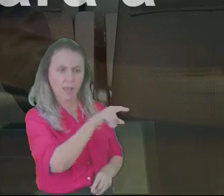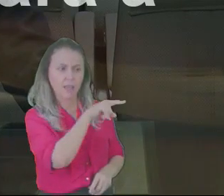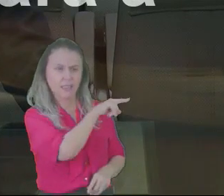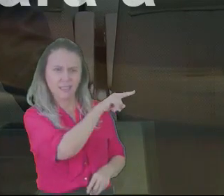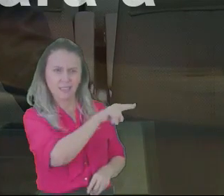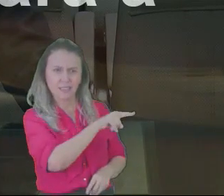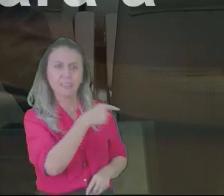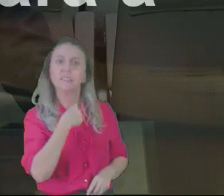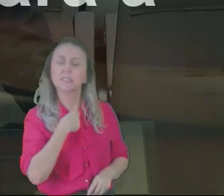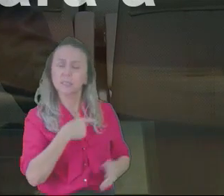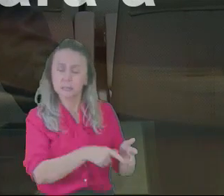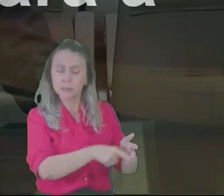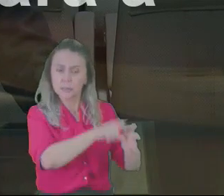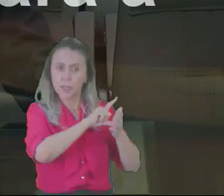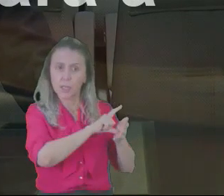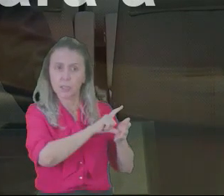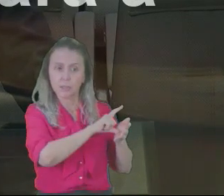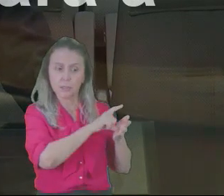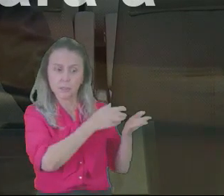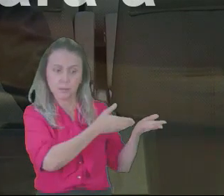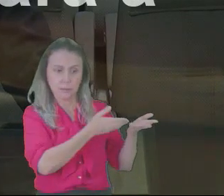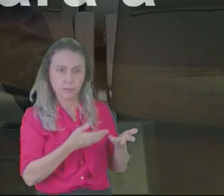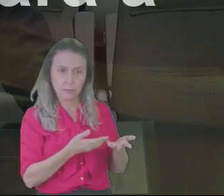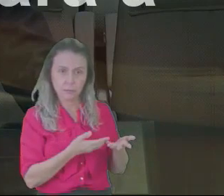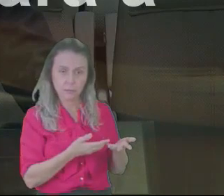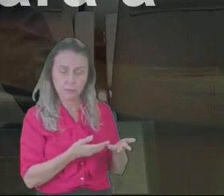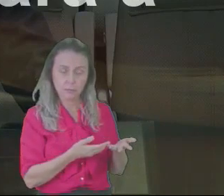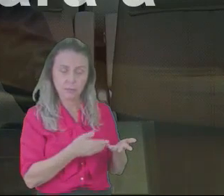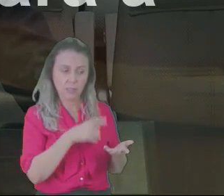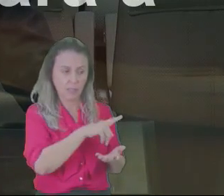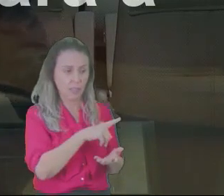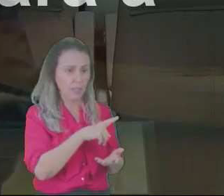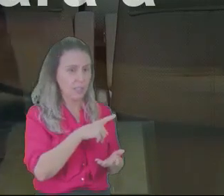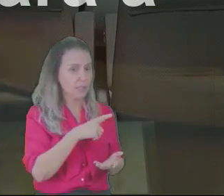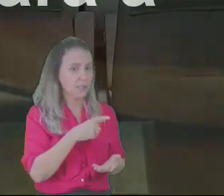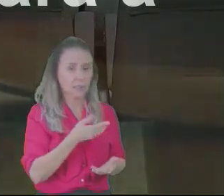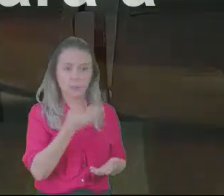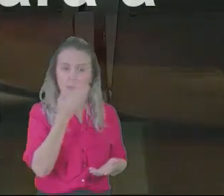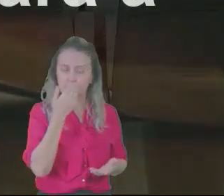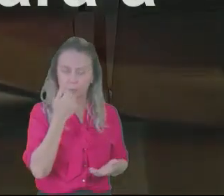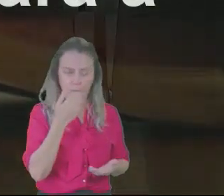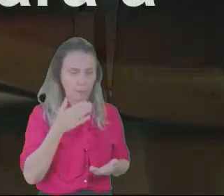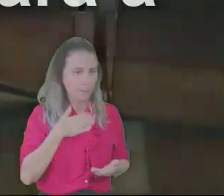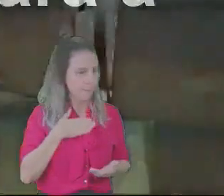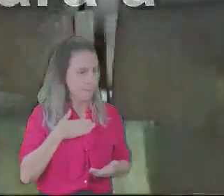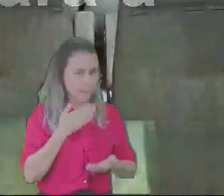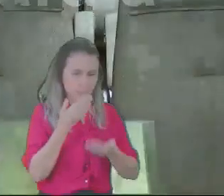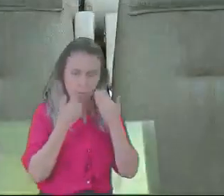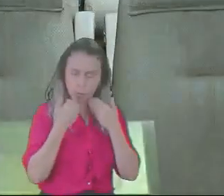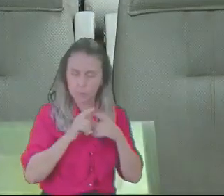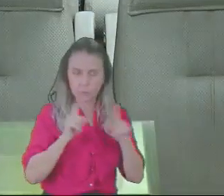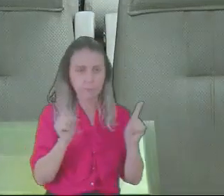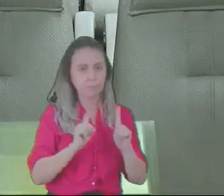convidados provará a minha ceia quem diz amém